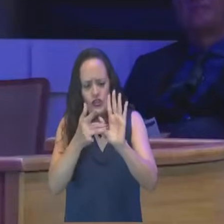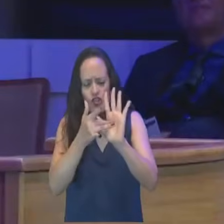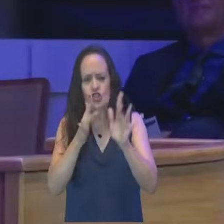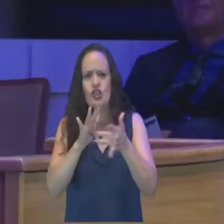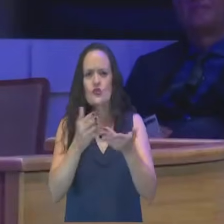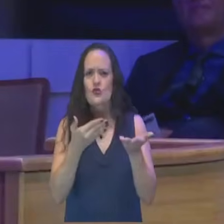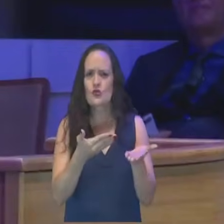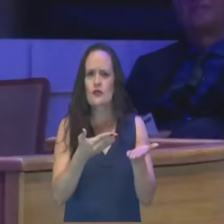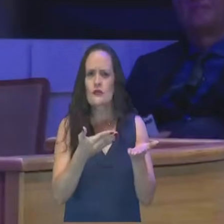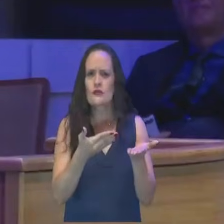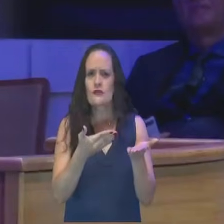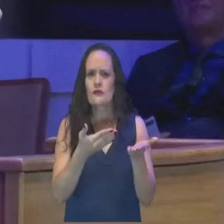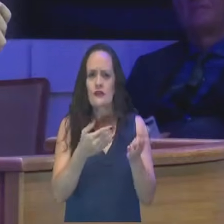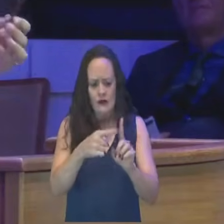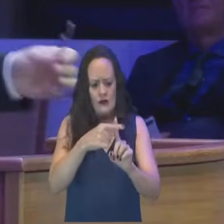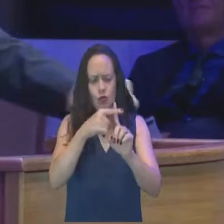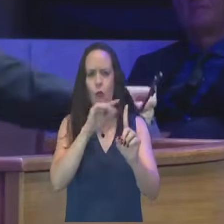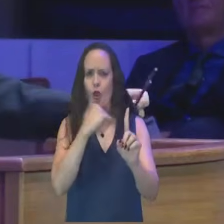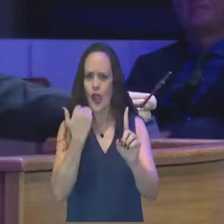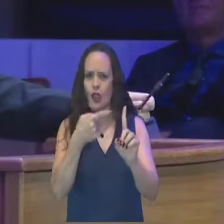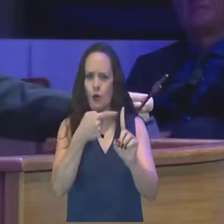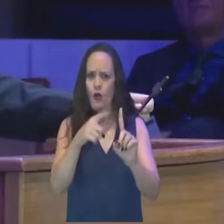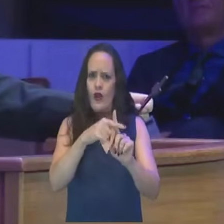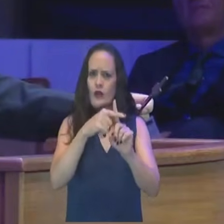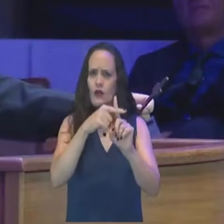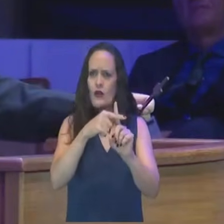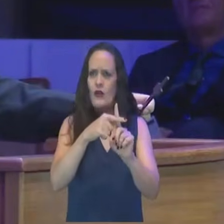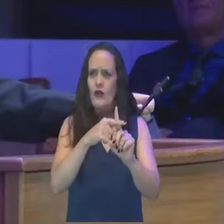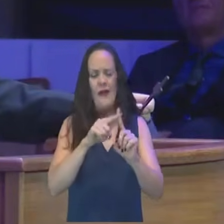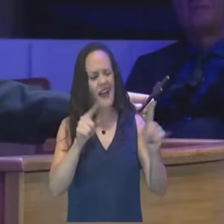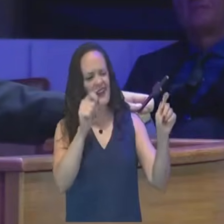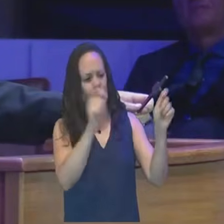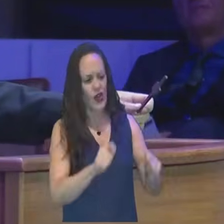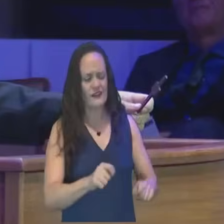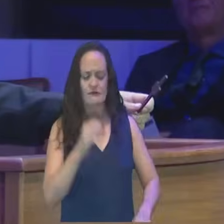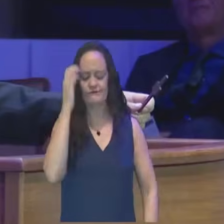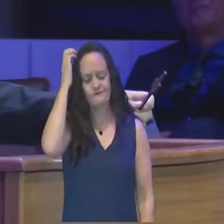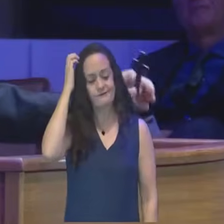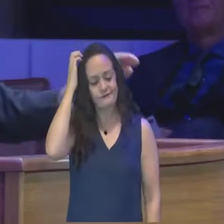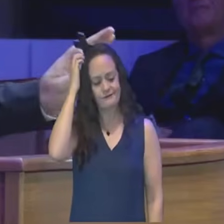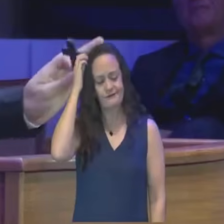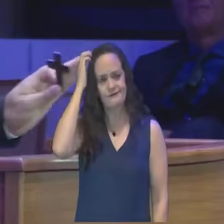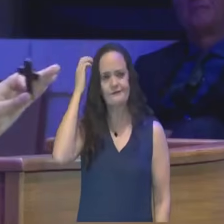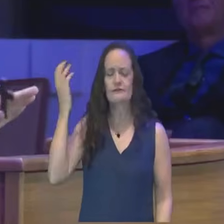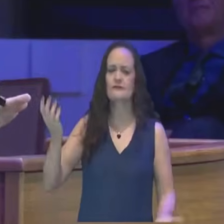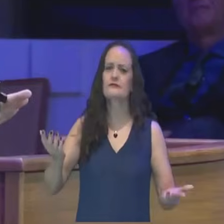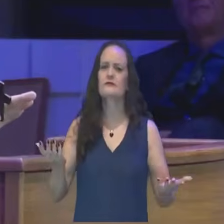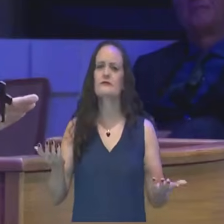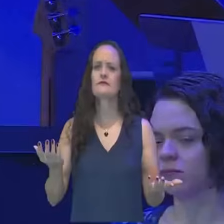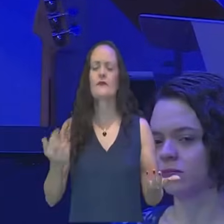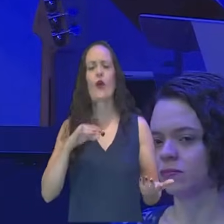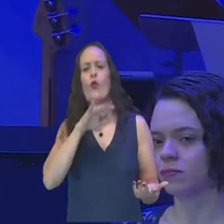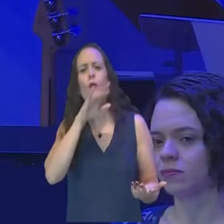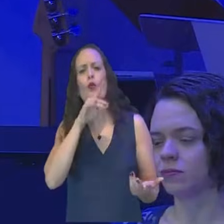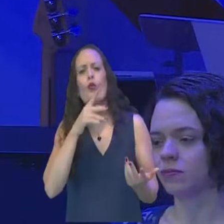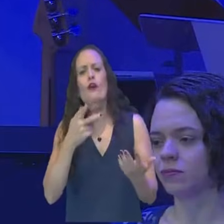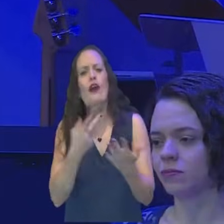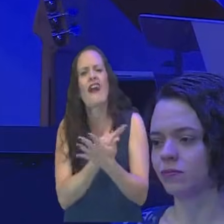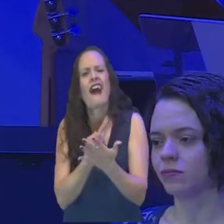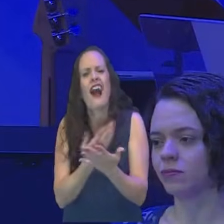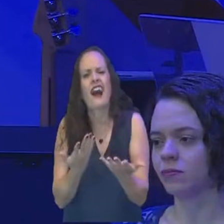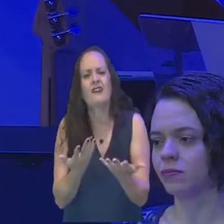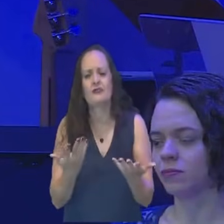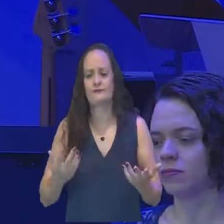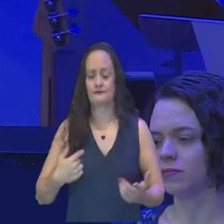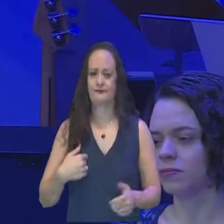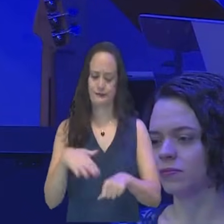perdoar os nossos pecados, não foi numa cruz? Isso é idolatria. Aí eu, cara, tem alguma coisa errada nisso aqui. Aí eu fui